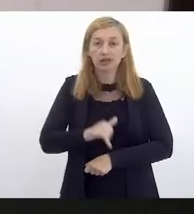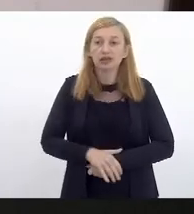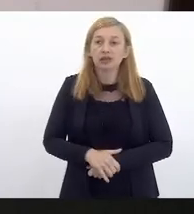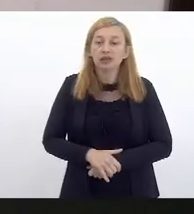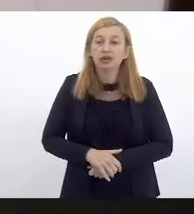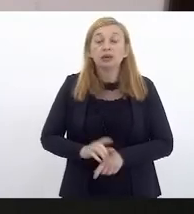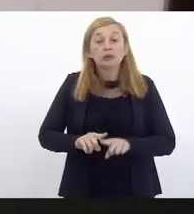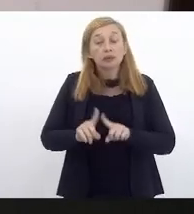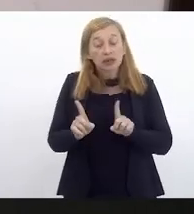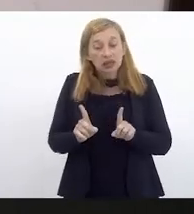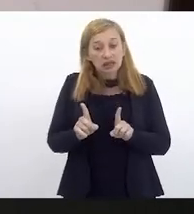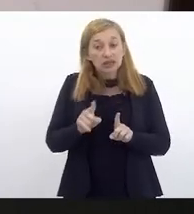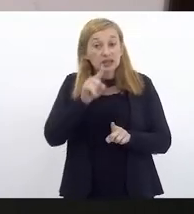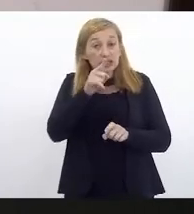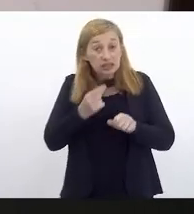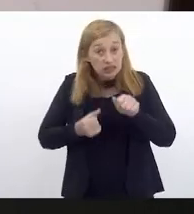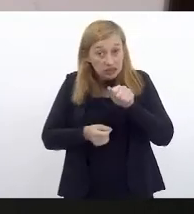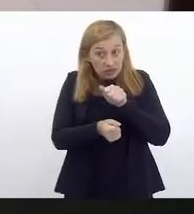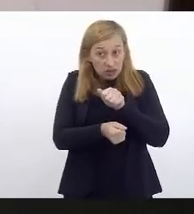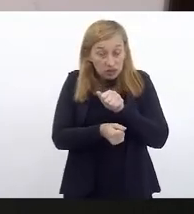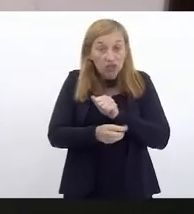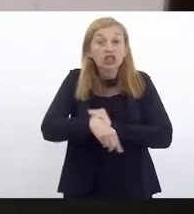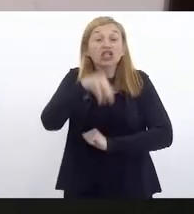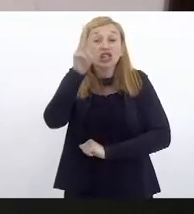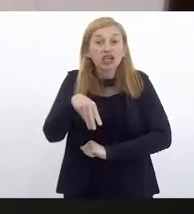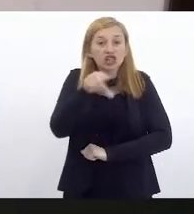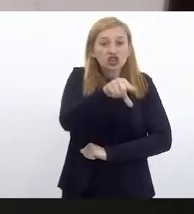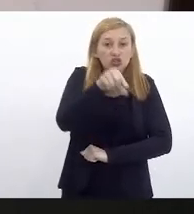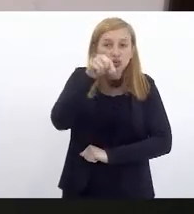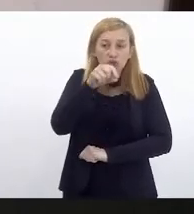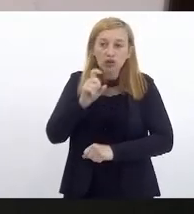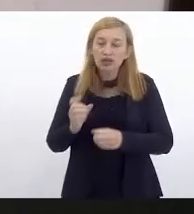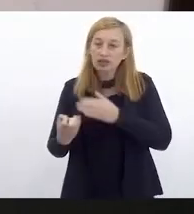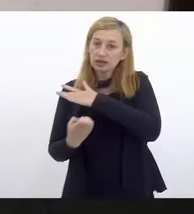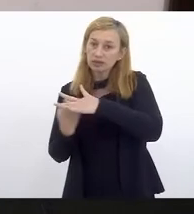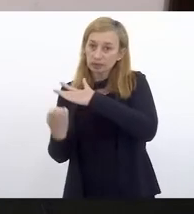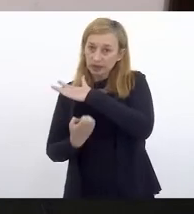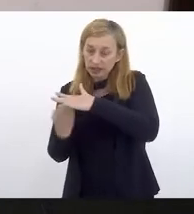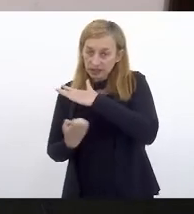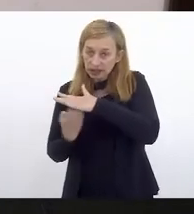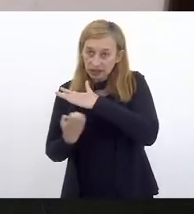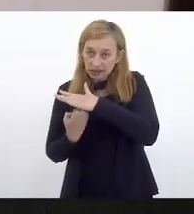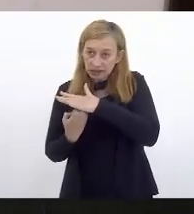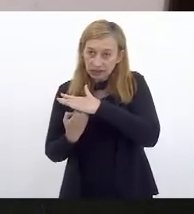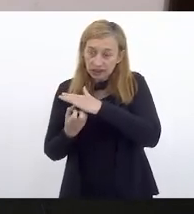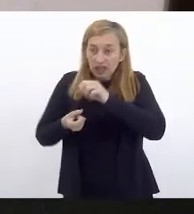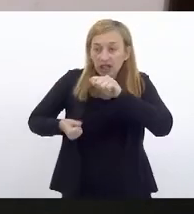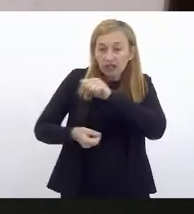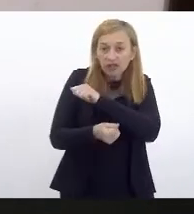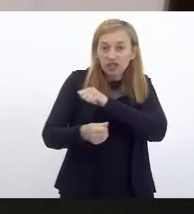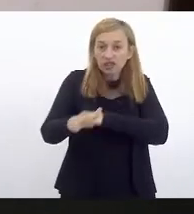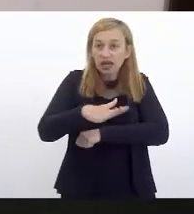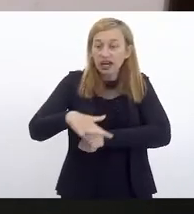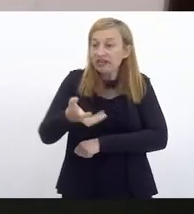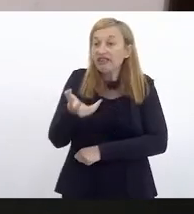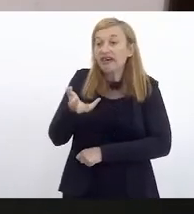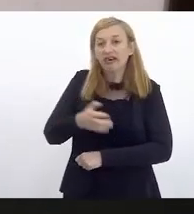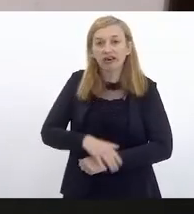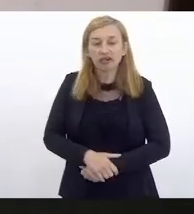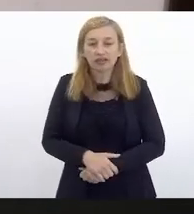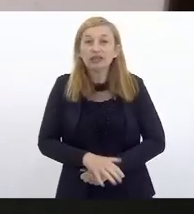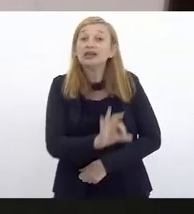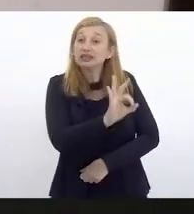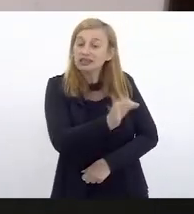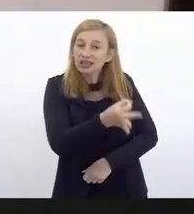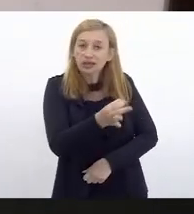Só que tem que esses investimentos, quem define são as concessionárias e investem na área que eles querem, que é